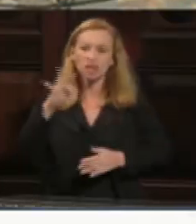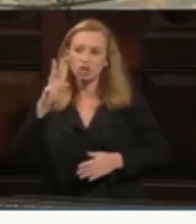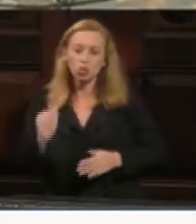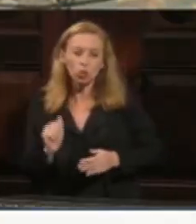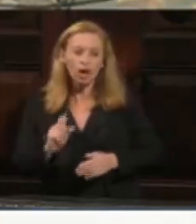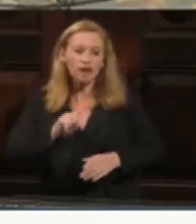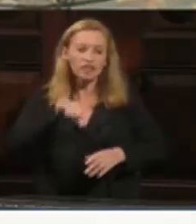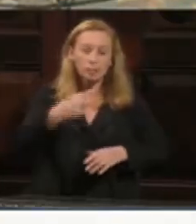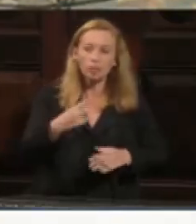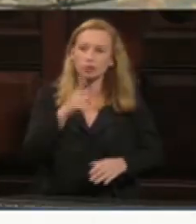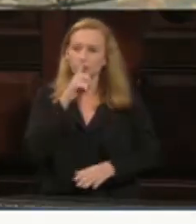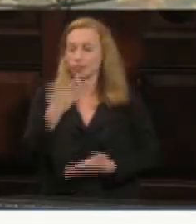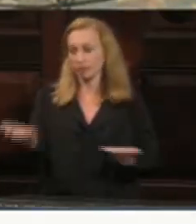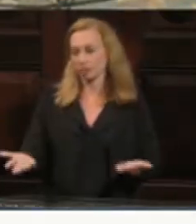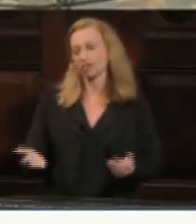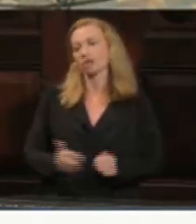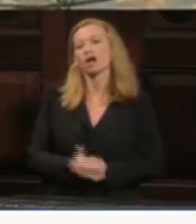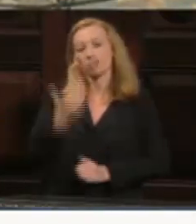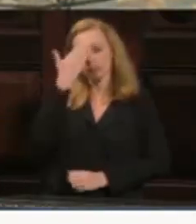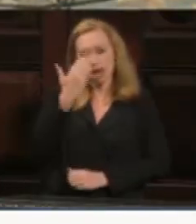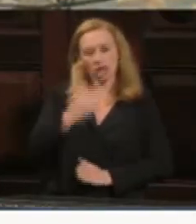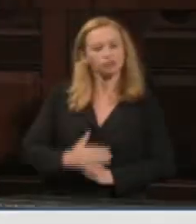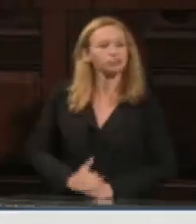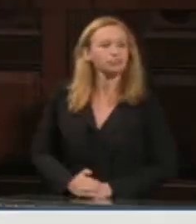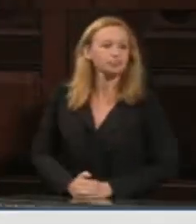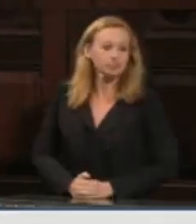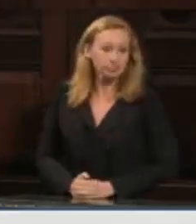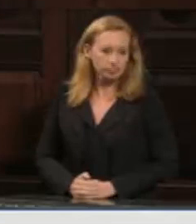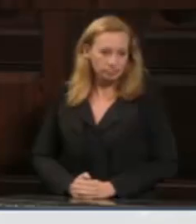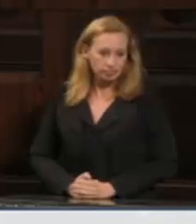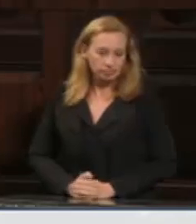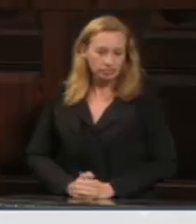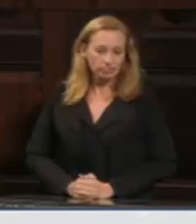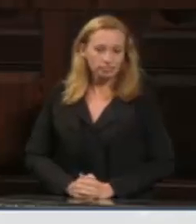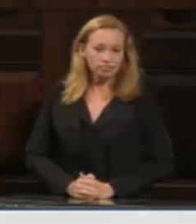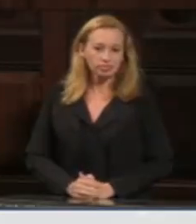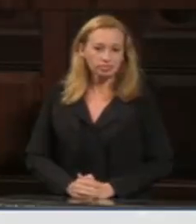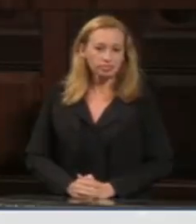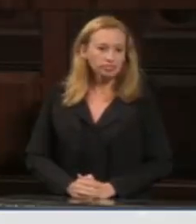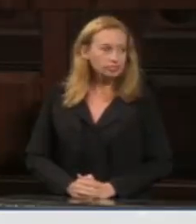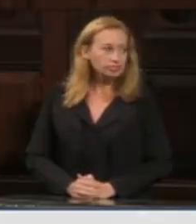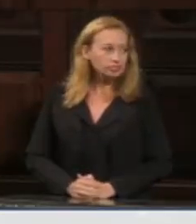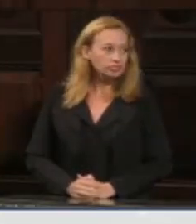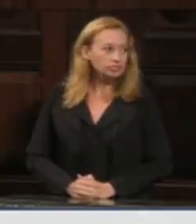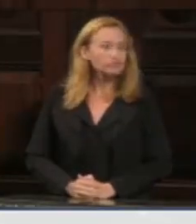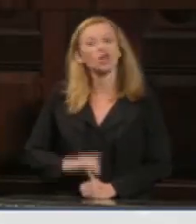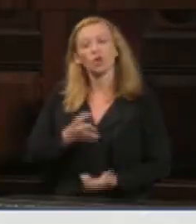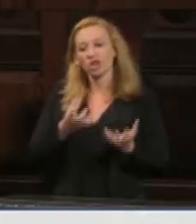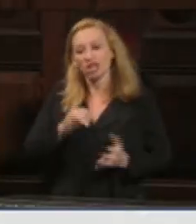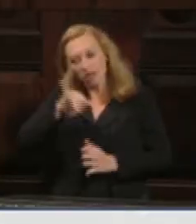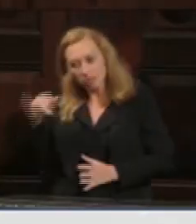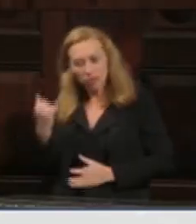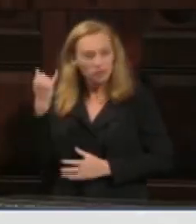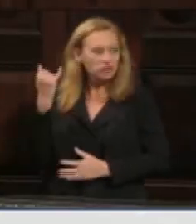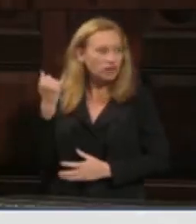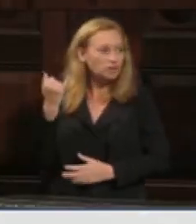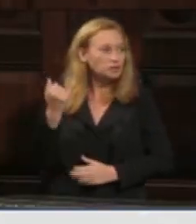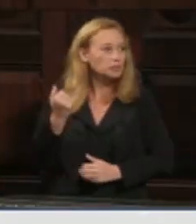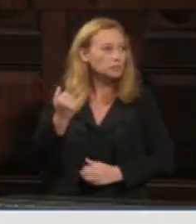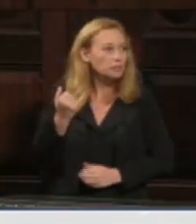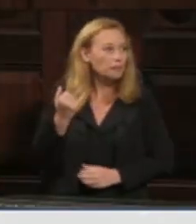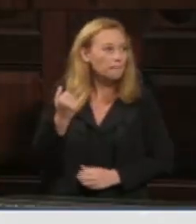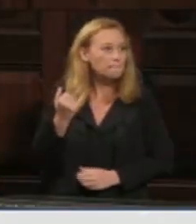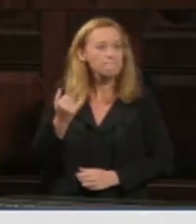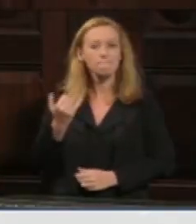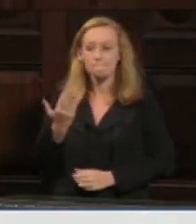calam. Obrigado. Obrigado, deputado. Obrigado, presidente. Obrigado, deputado Rodrigo Amorim. Eu queria aproveitar a